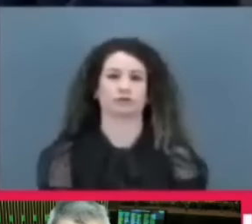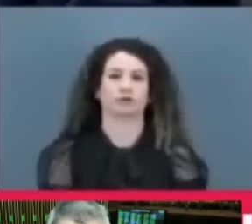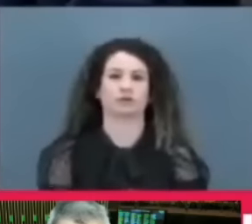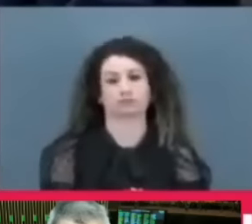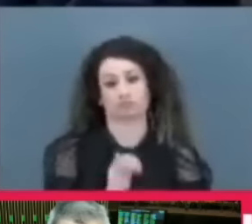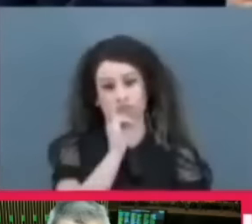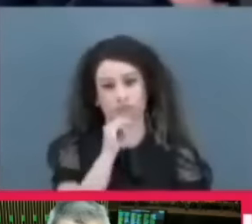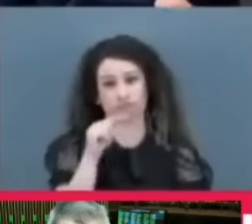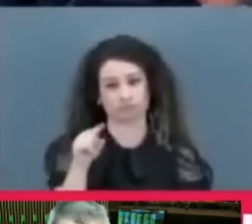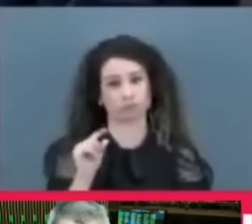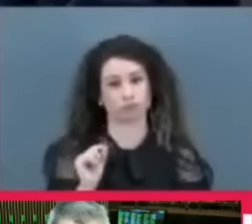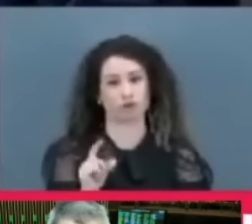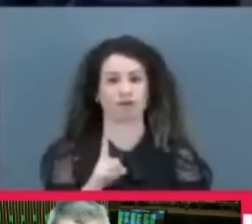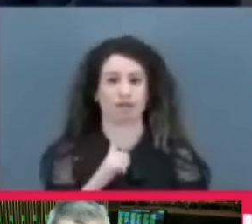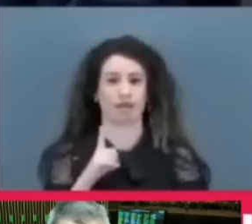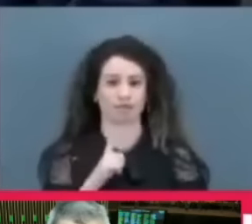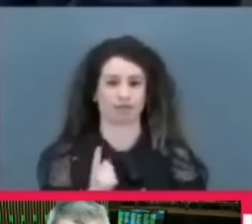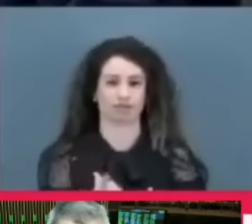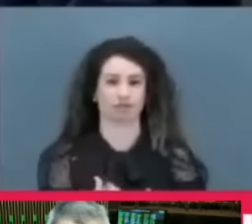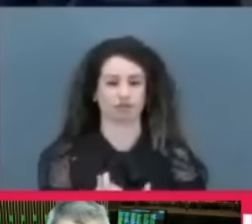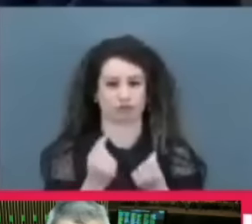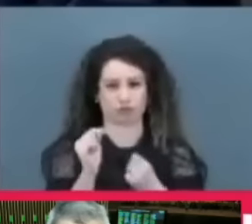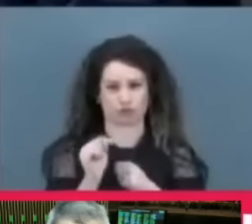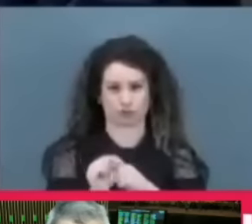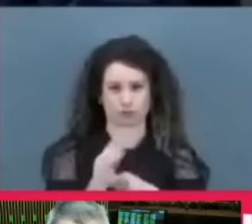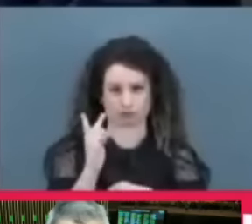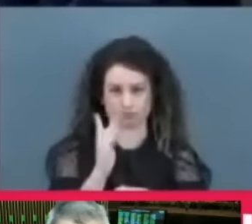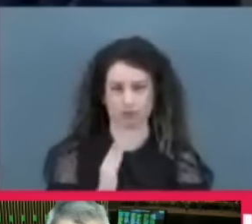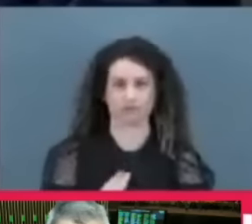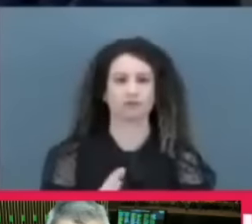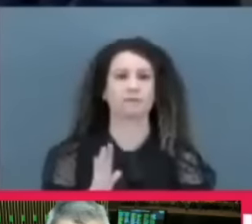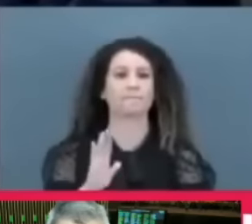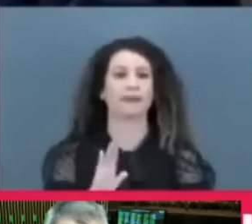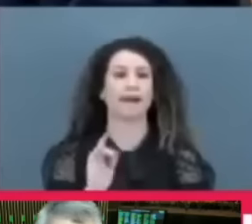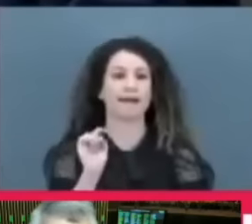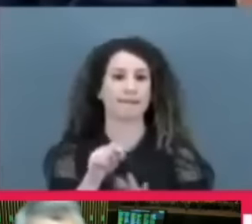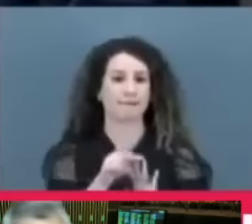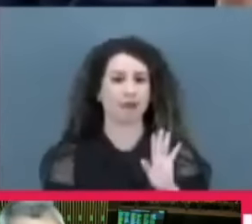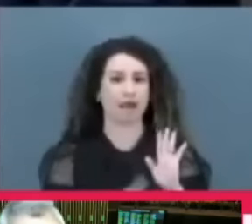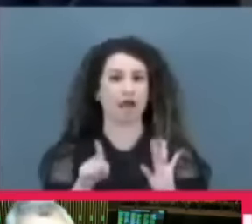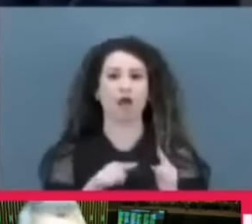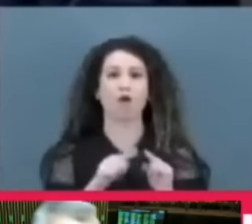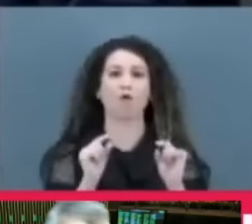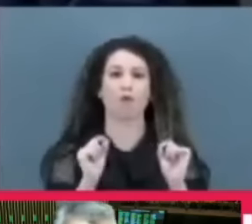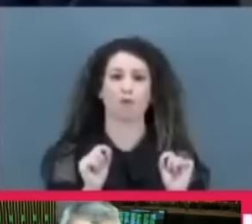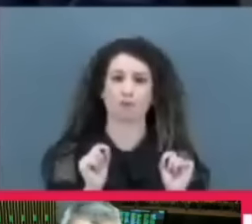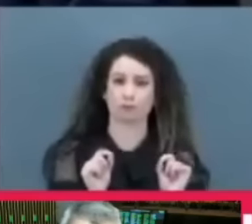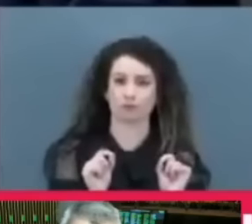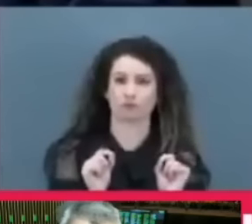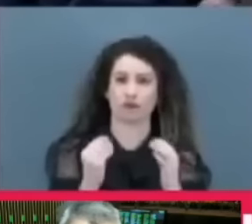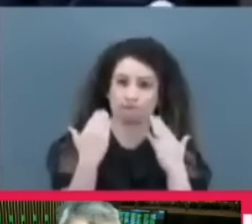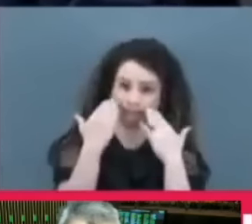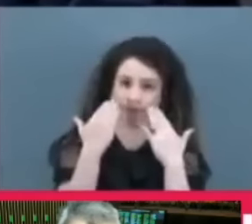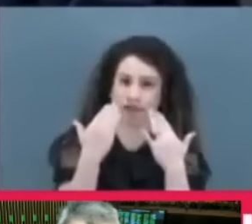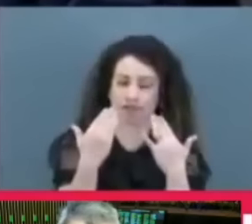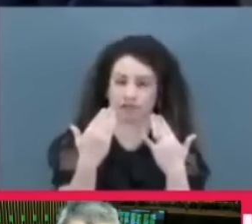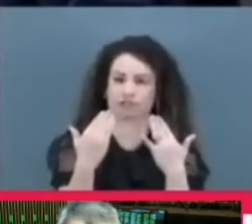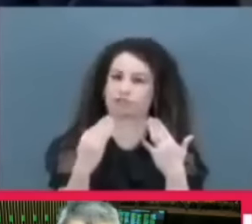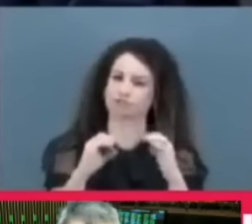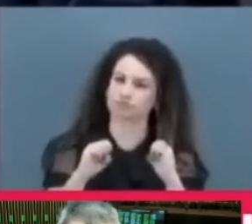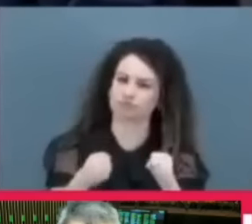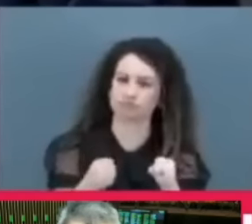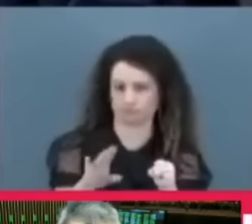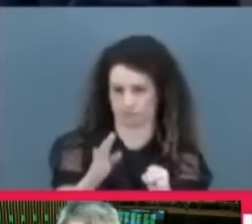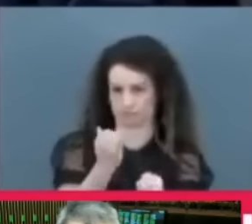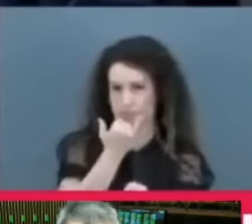projeto longe de ser qualquer tipo de responsabilidade é fazendo frente me perdoe a franquesa talvez é que o governo